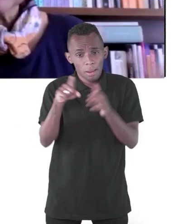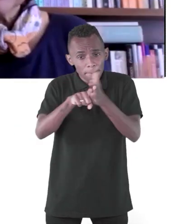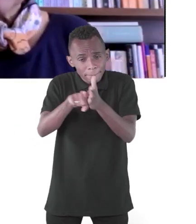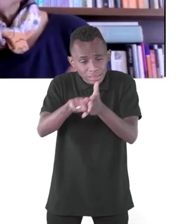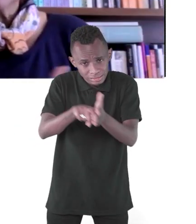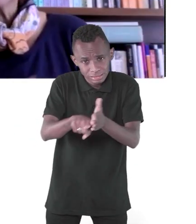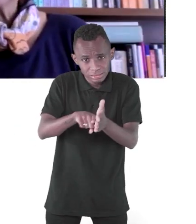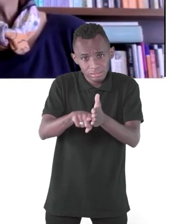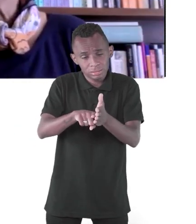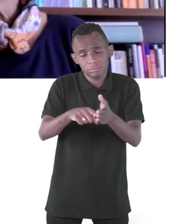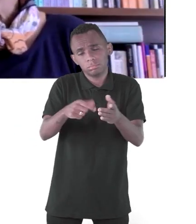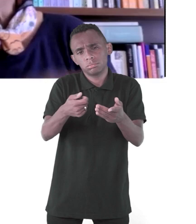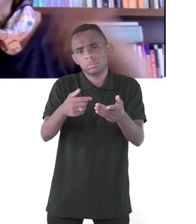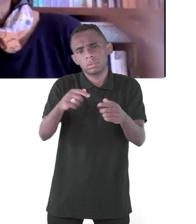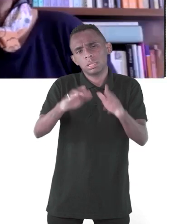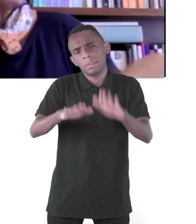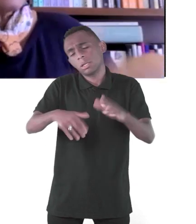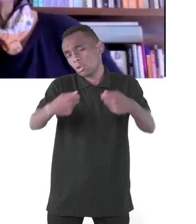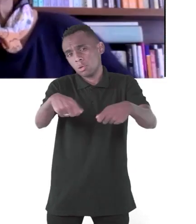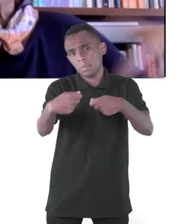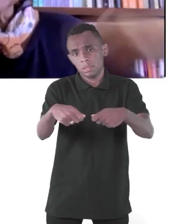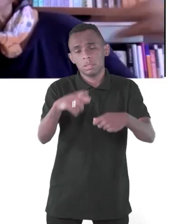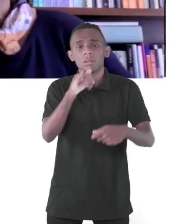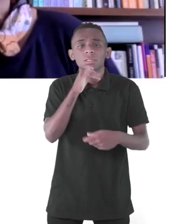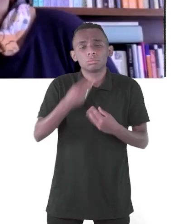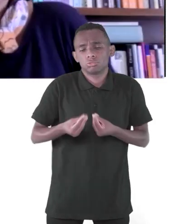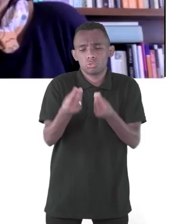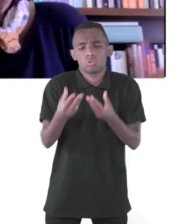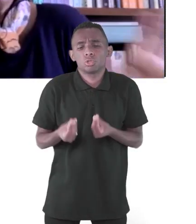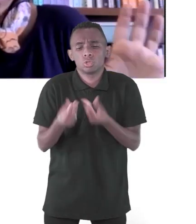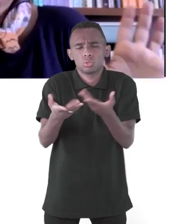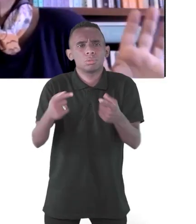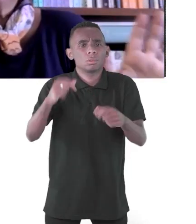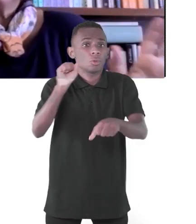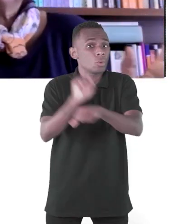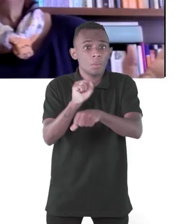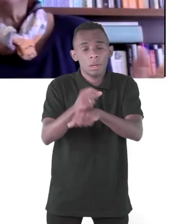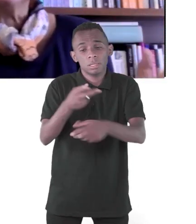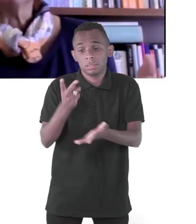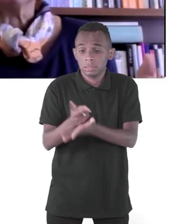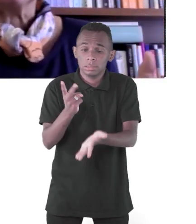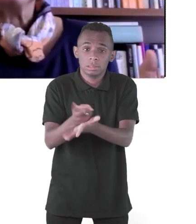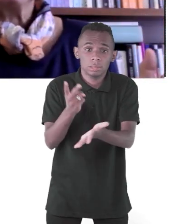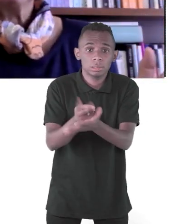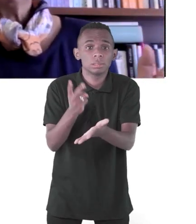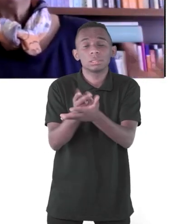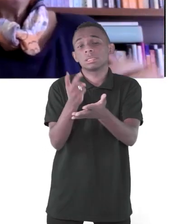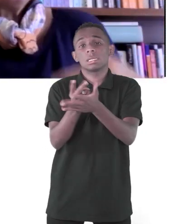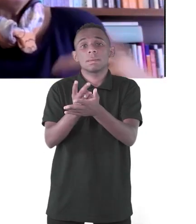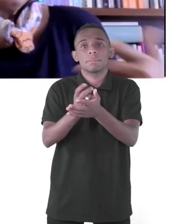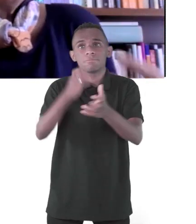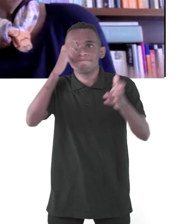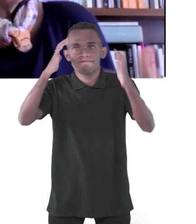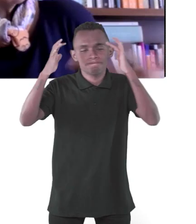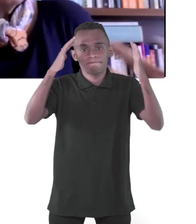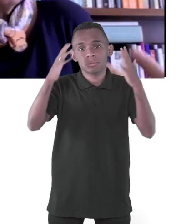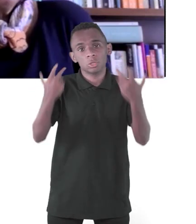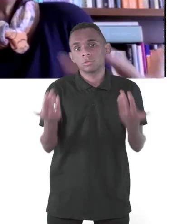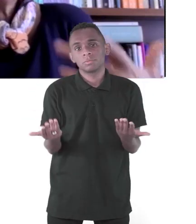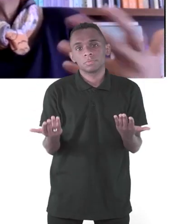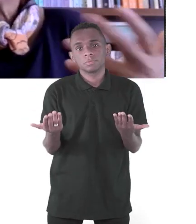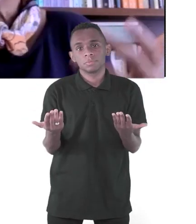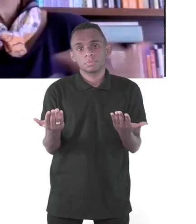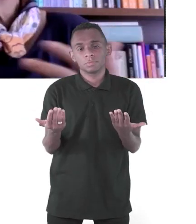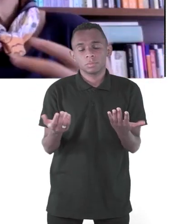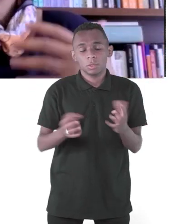nós, né? Se você só entrega, não para refletir um pouco, a produção